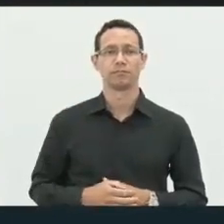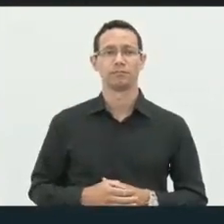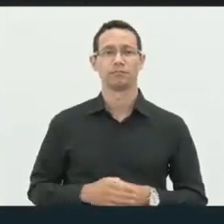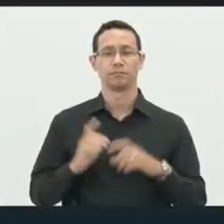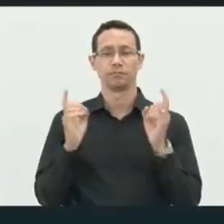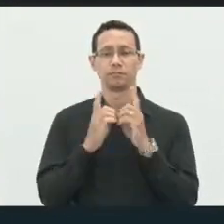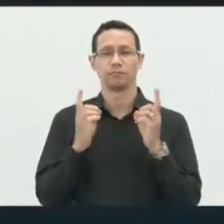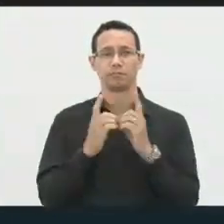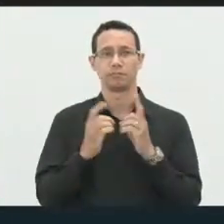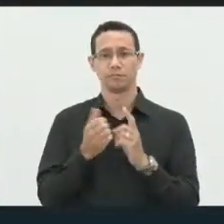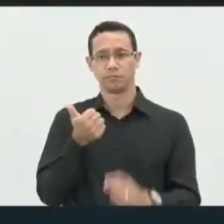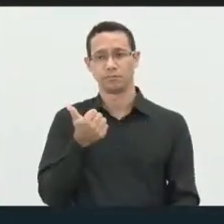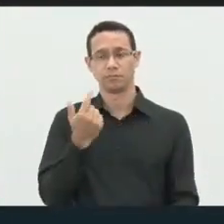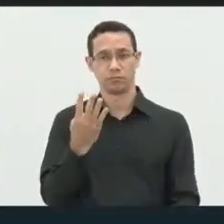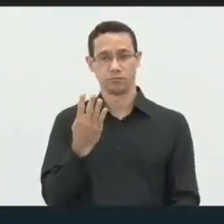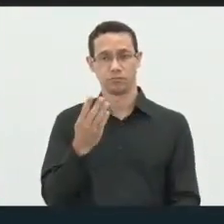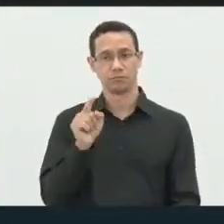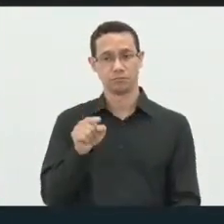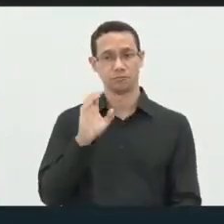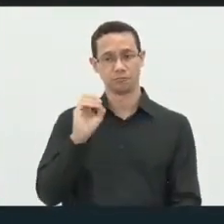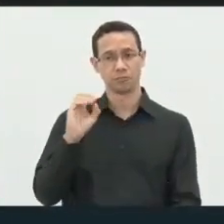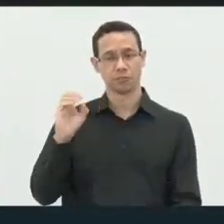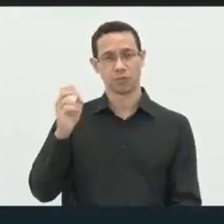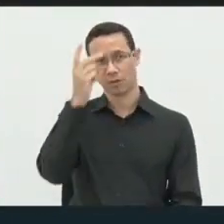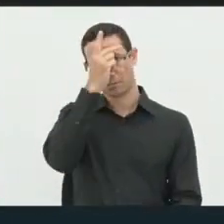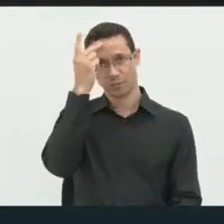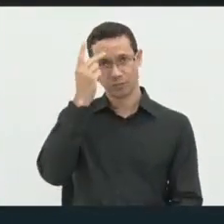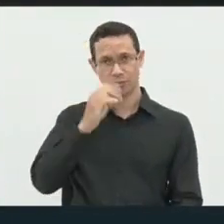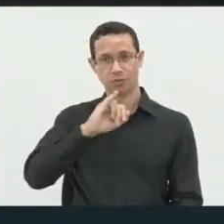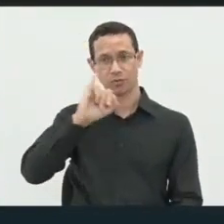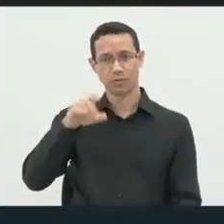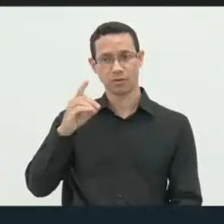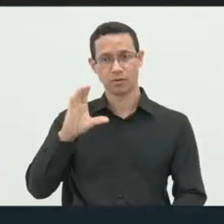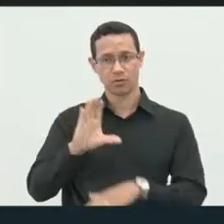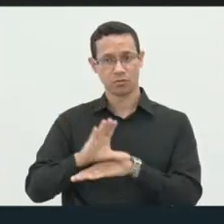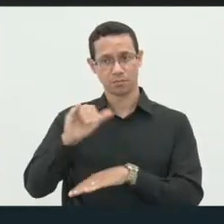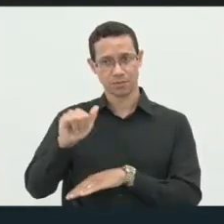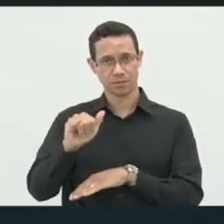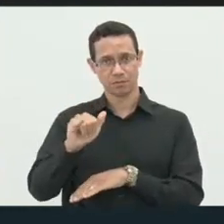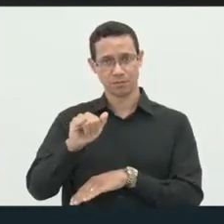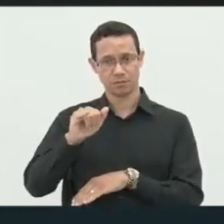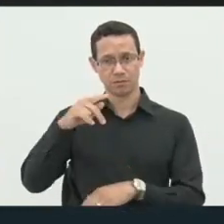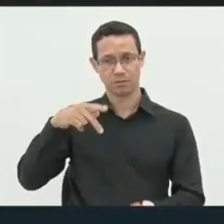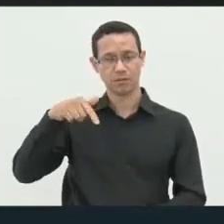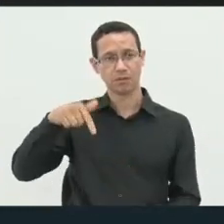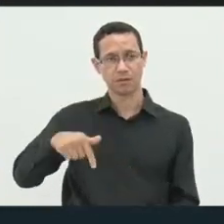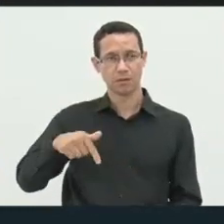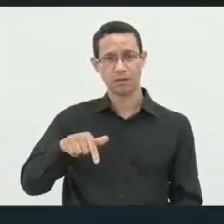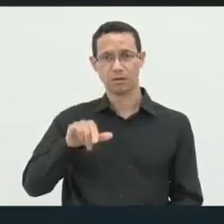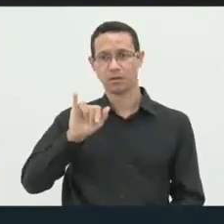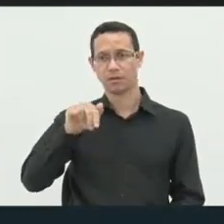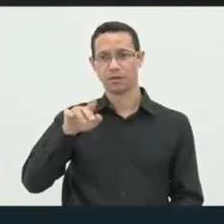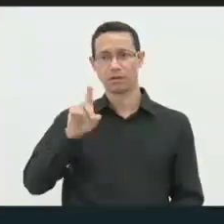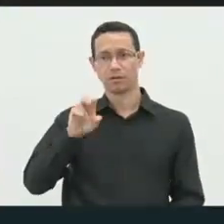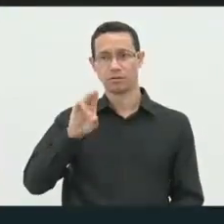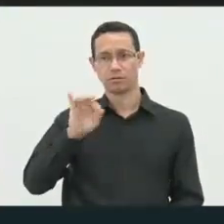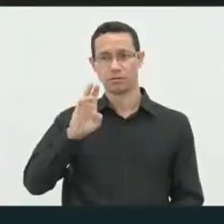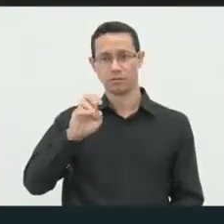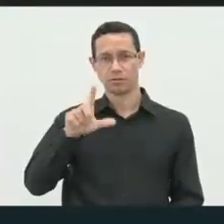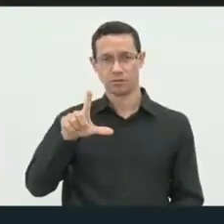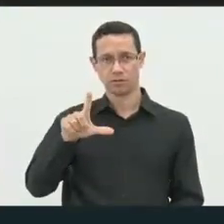cerca de 14 mil pessoas Jardim Cumbica Parque Industrial e Vila Isabel então de lá